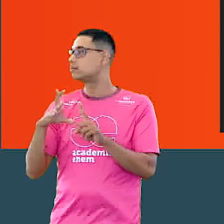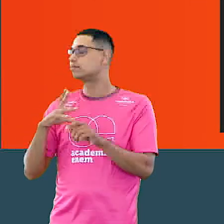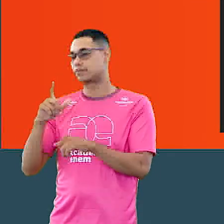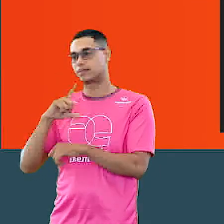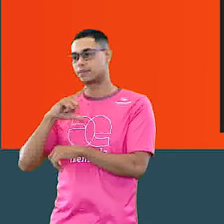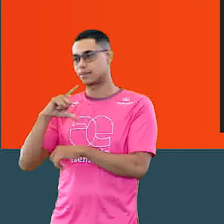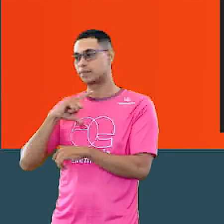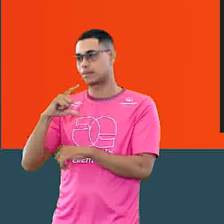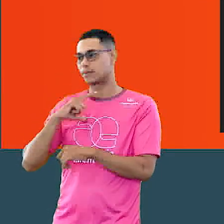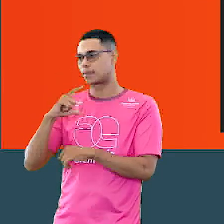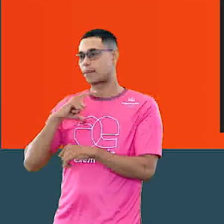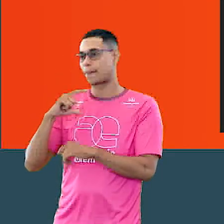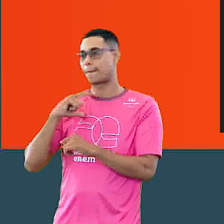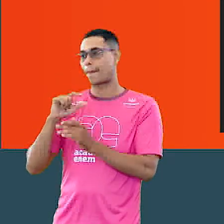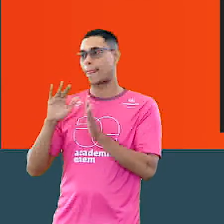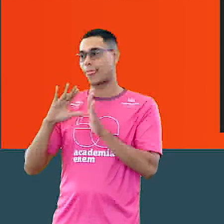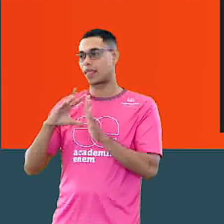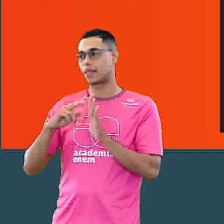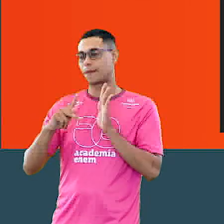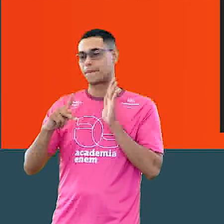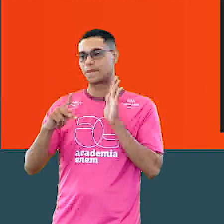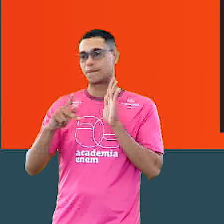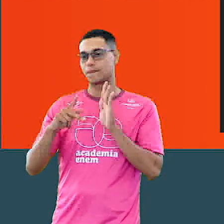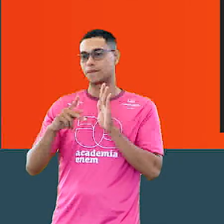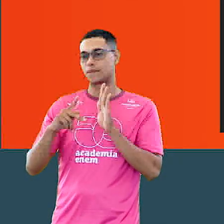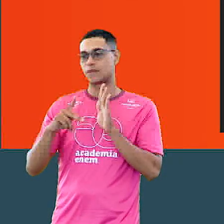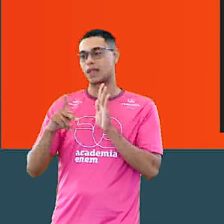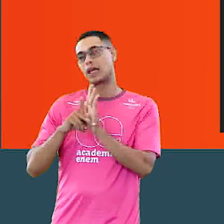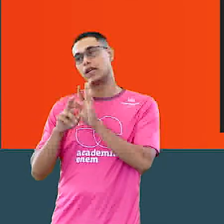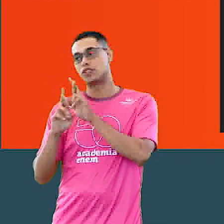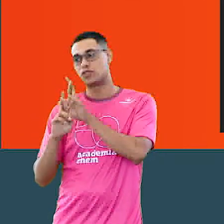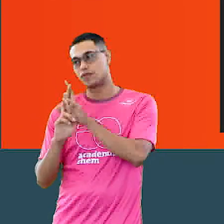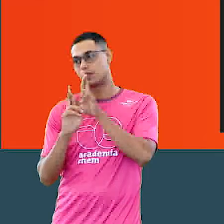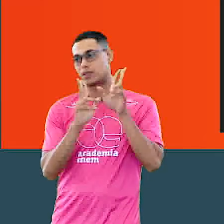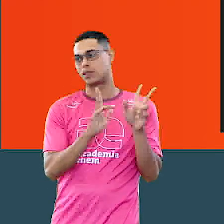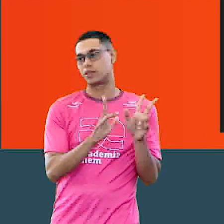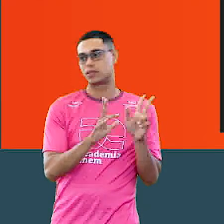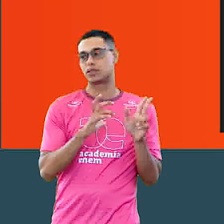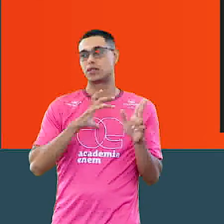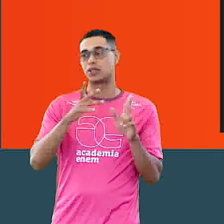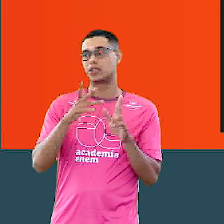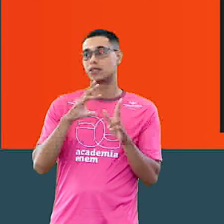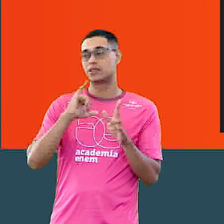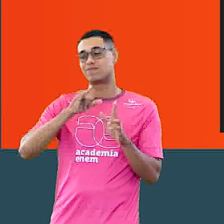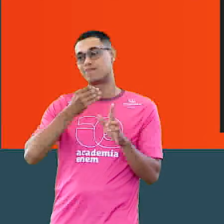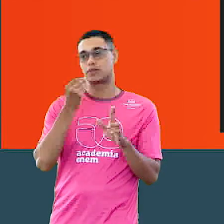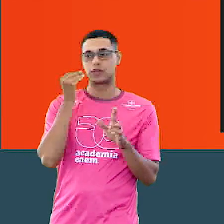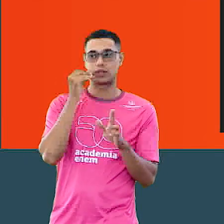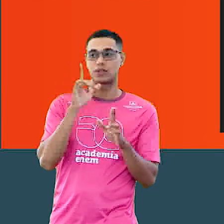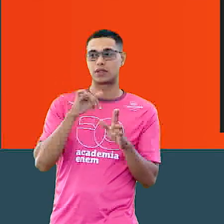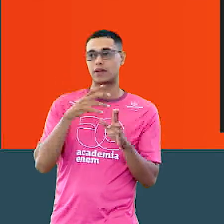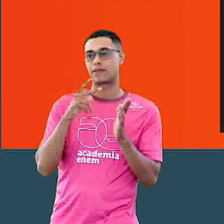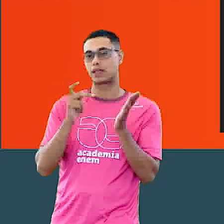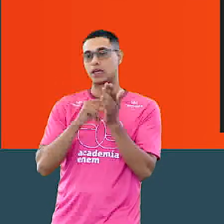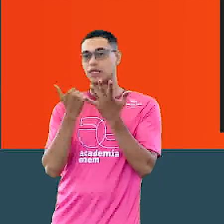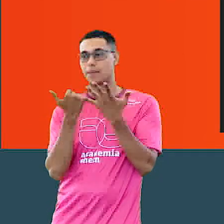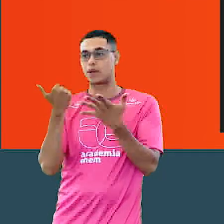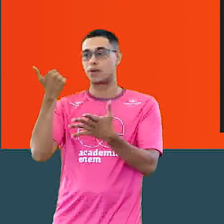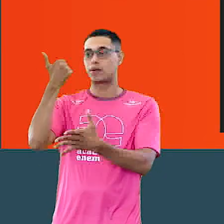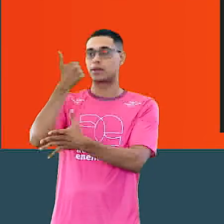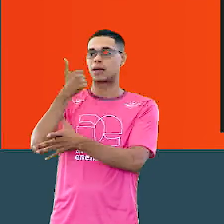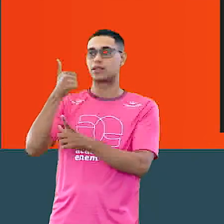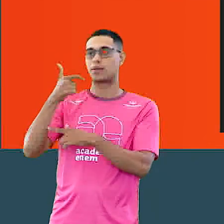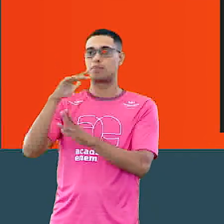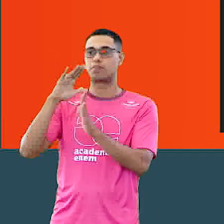Tem. Tá? Agora sim, a sua cota é diferente. E a probabilidade, sempre a prioridade é